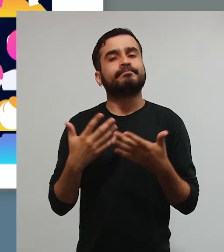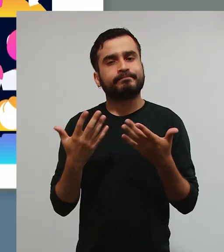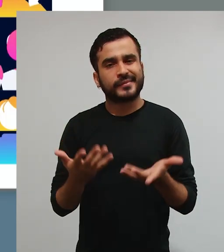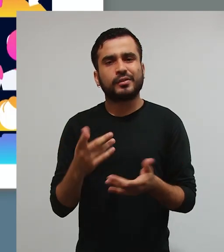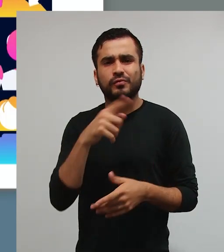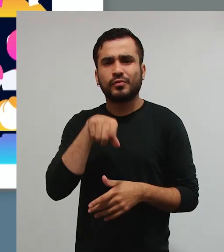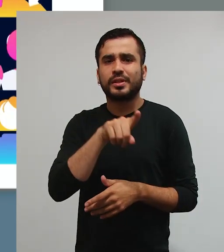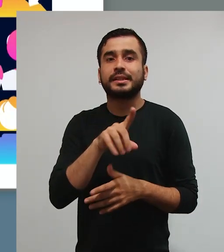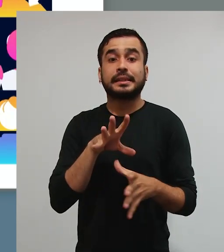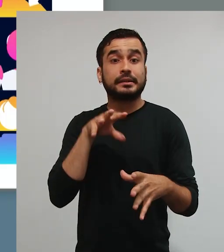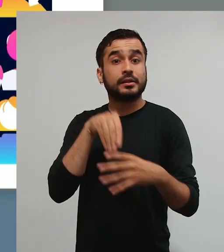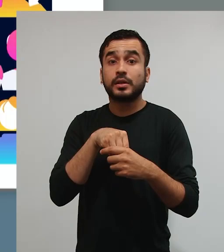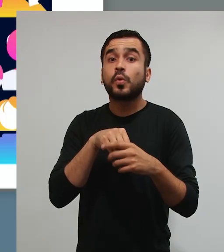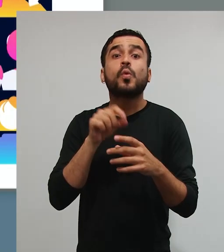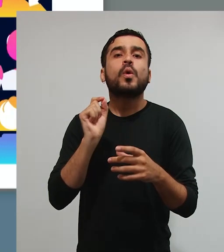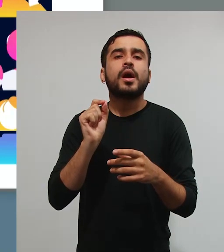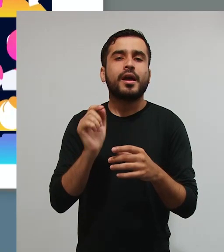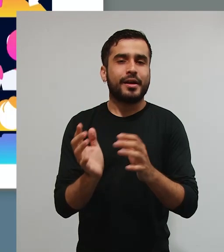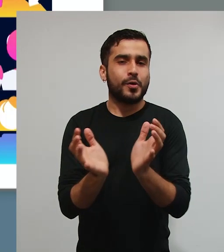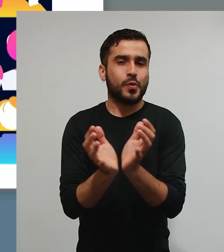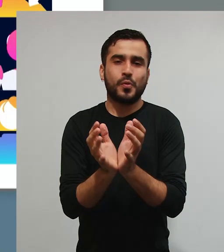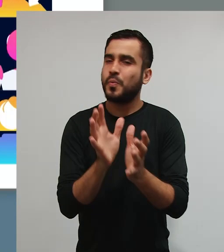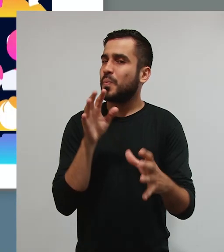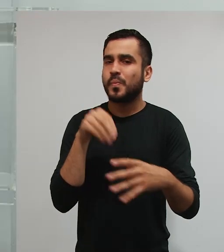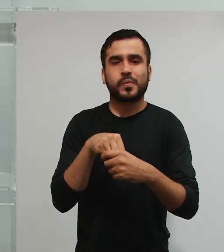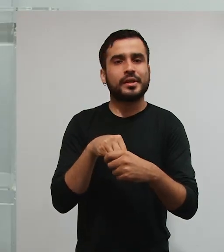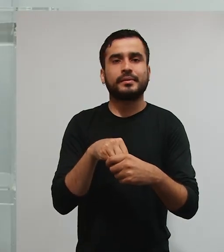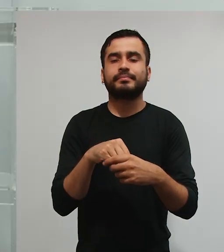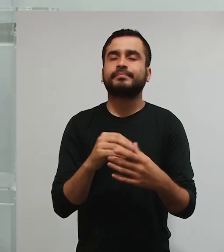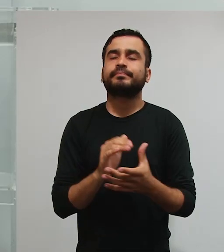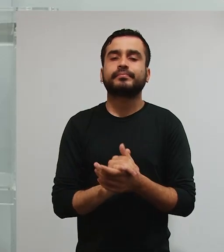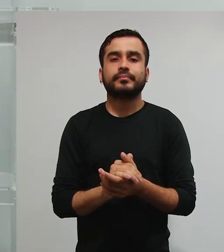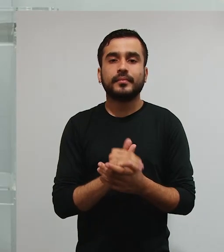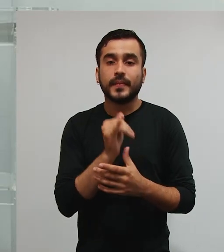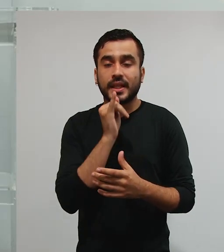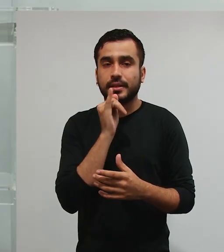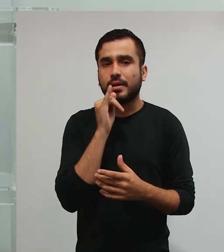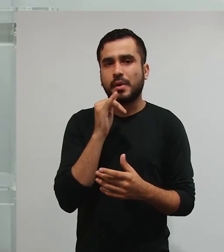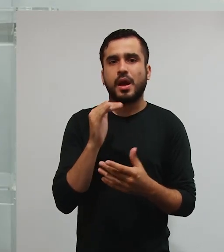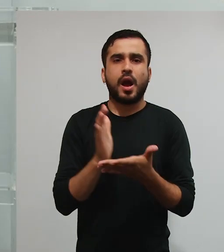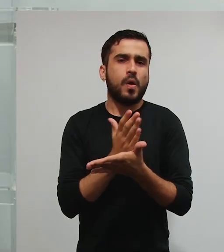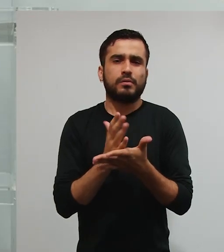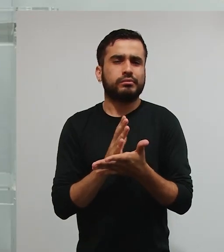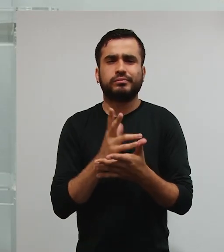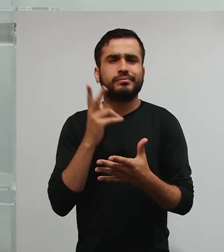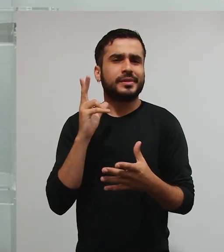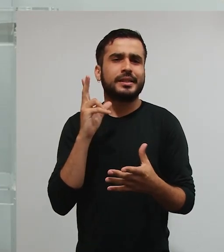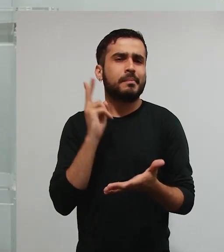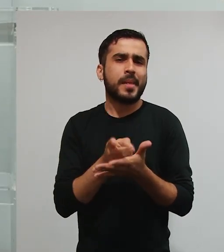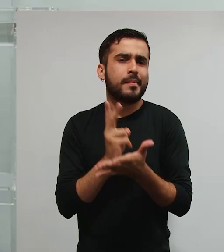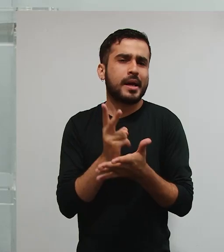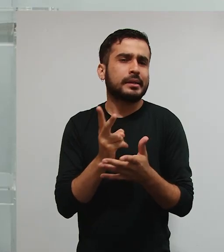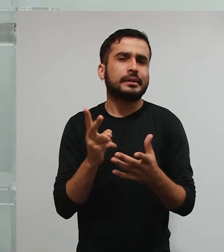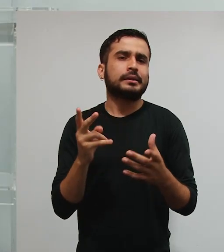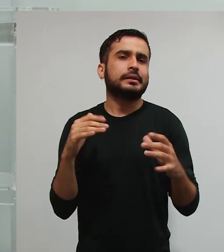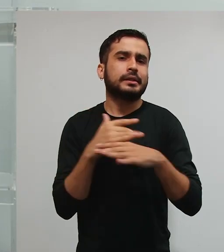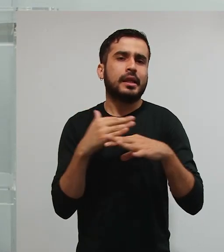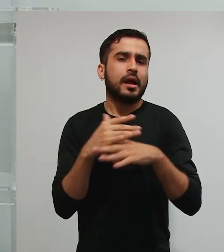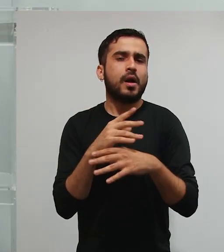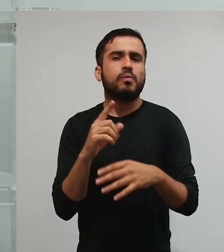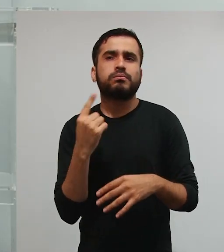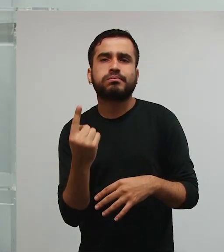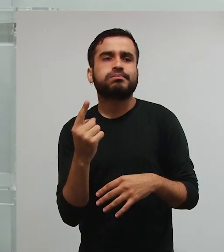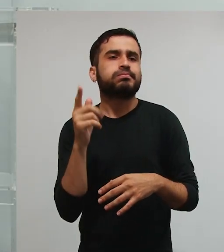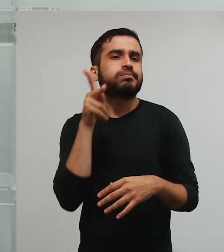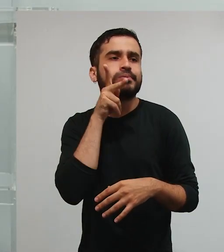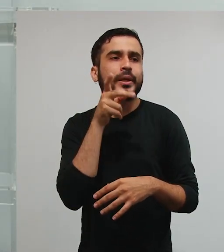grupos. Mesmo que vocês não estejam na mesma localidade, por exemplo, nem todos estão em Porto Velho, do grupo podem estar em Porto Velho,